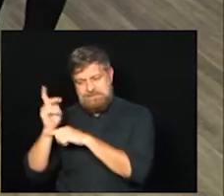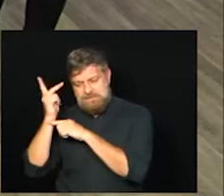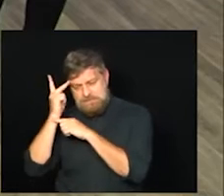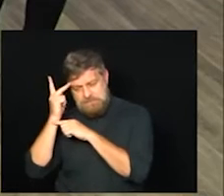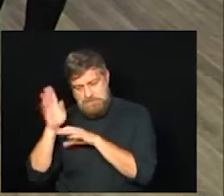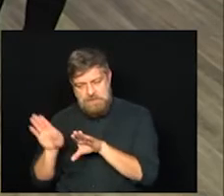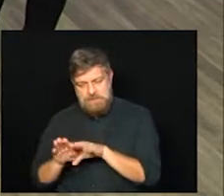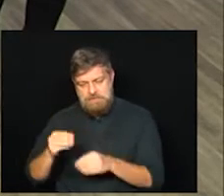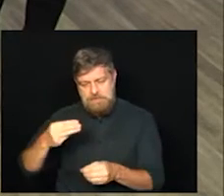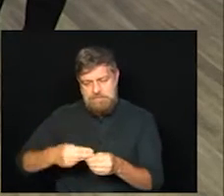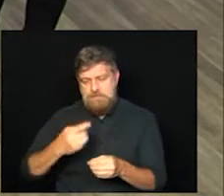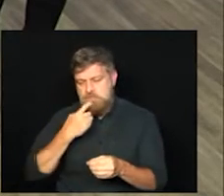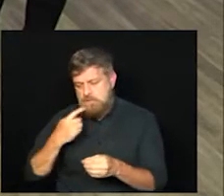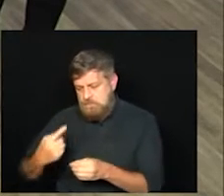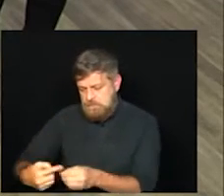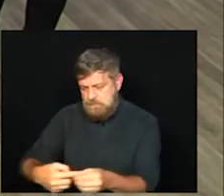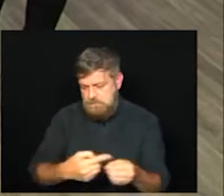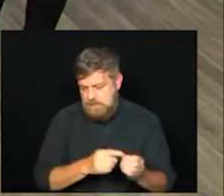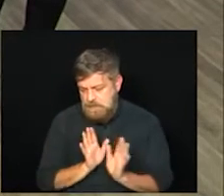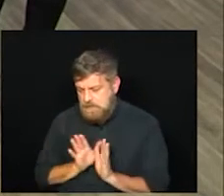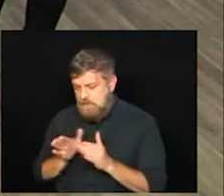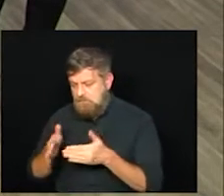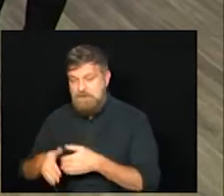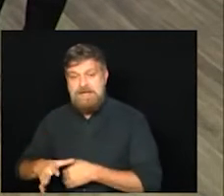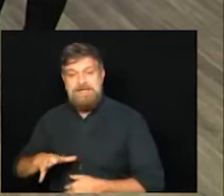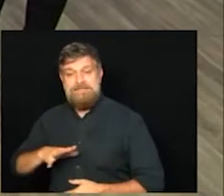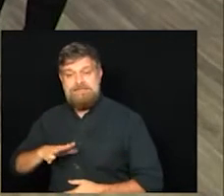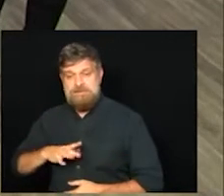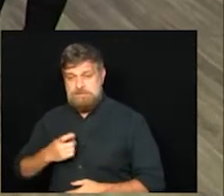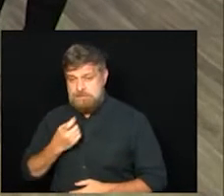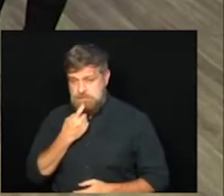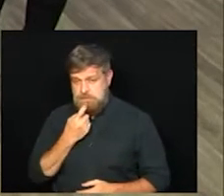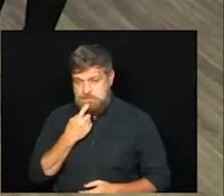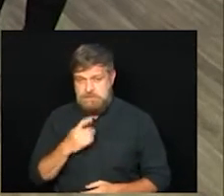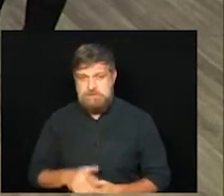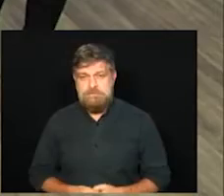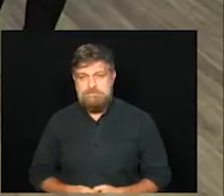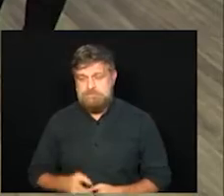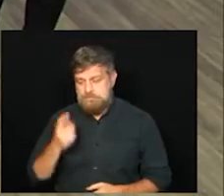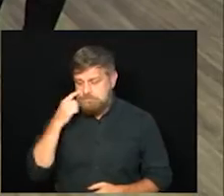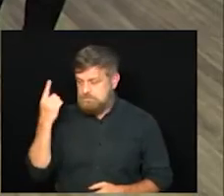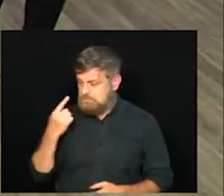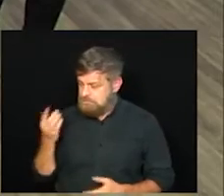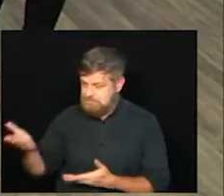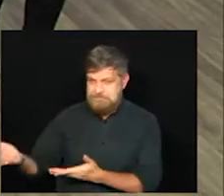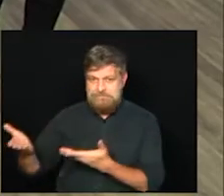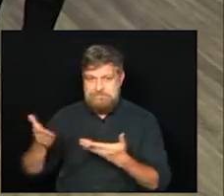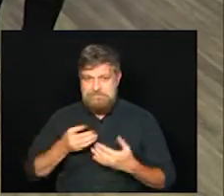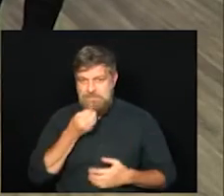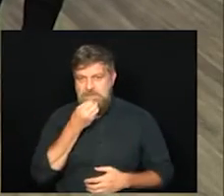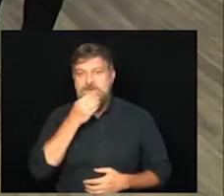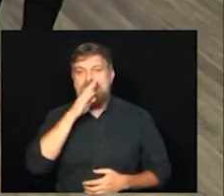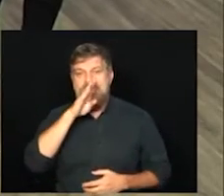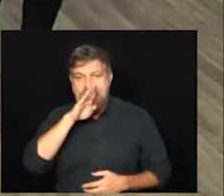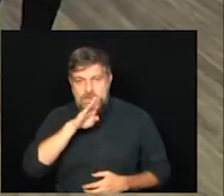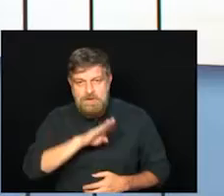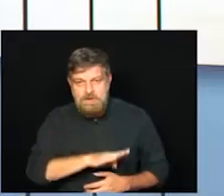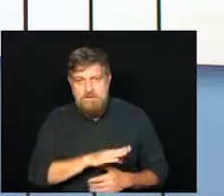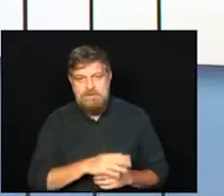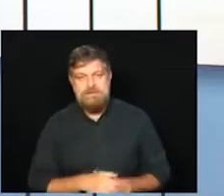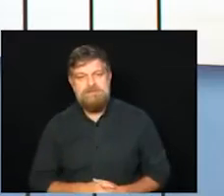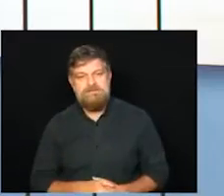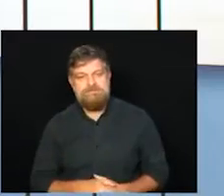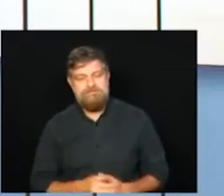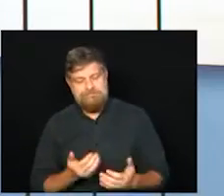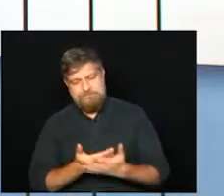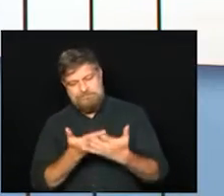região metropolitana e depois as informações da cidade de Campinas. Mina Abreu, seja bem-vindo e boa tarde. Boa tarde, Gabriel. Boa